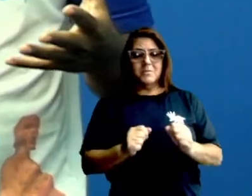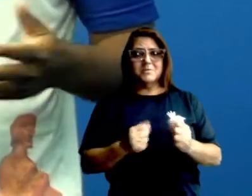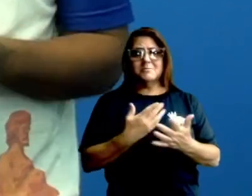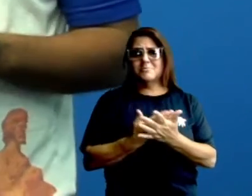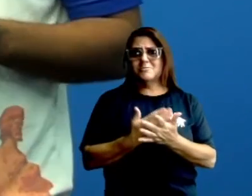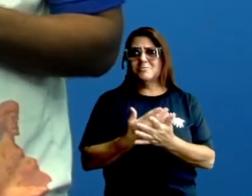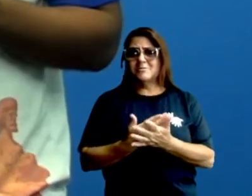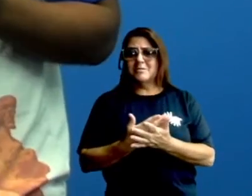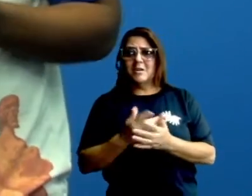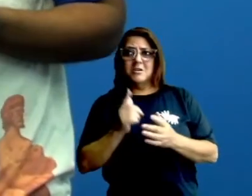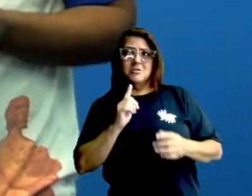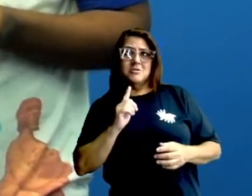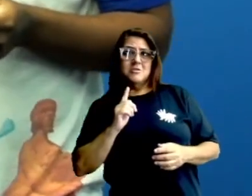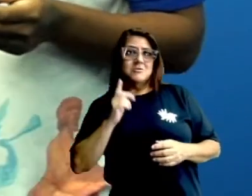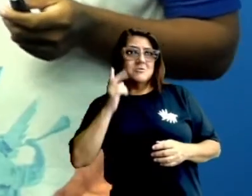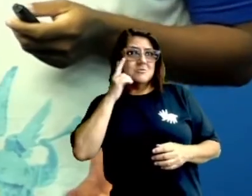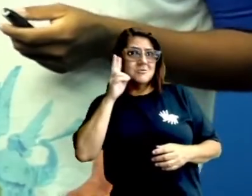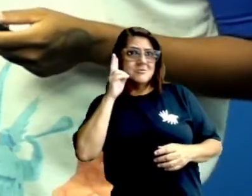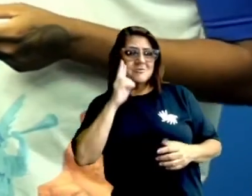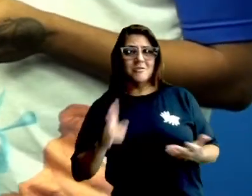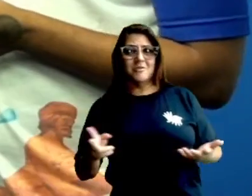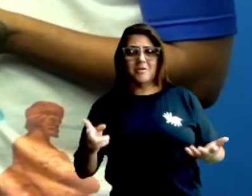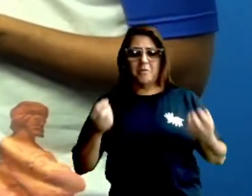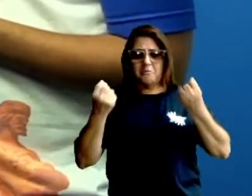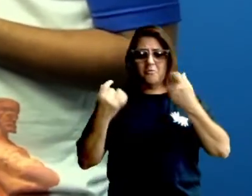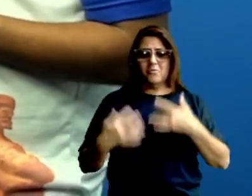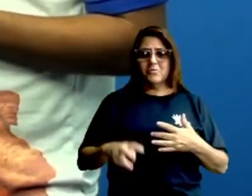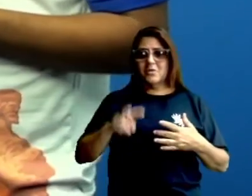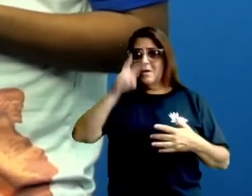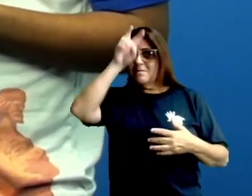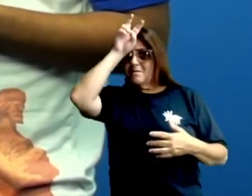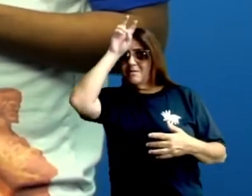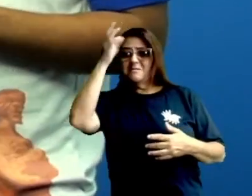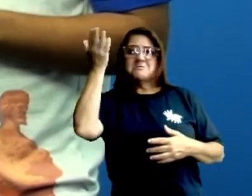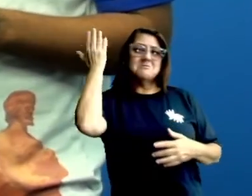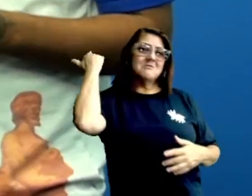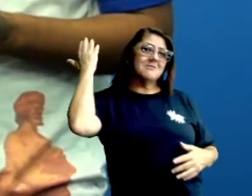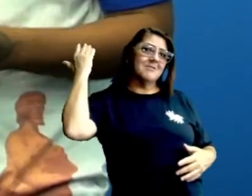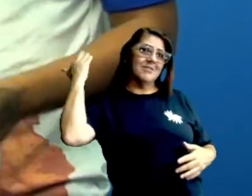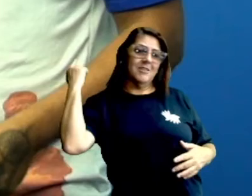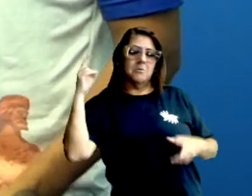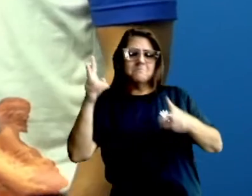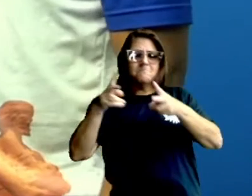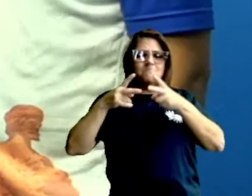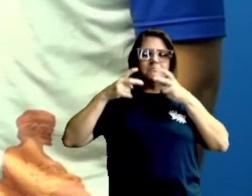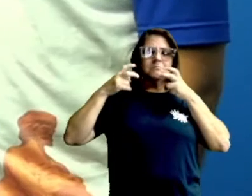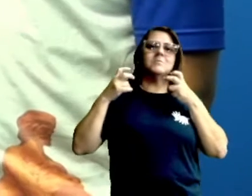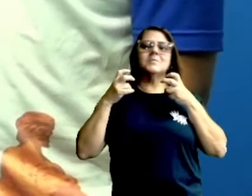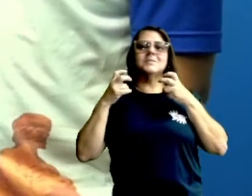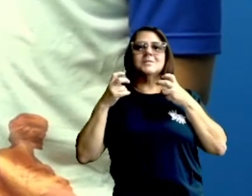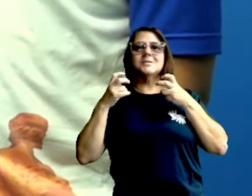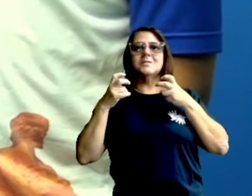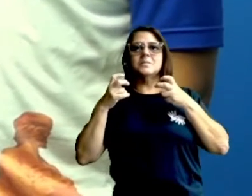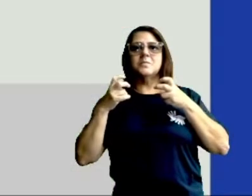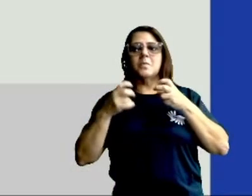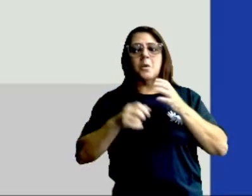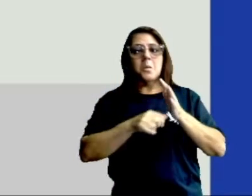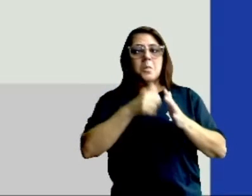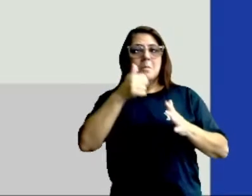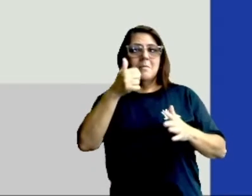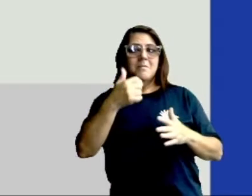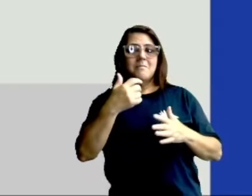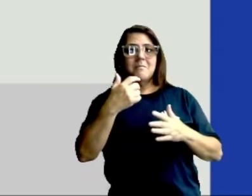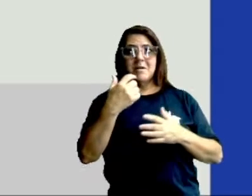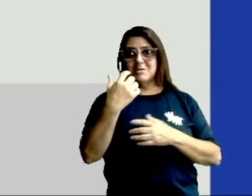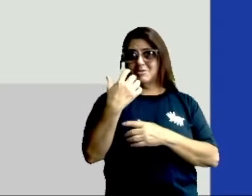estudar essa história geral nós vamos falar sobre o Egito Antigo e percebam logo no nosso primeiro